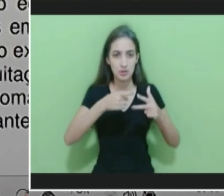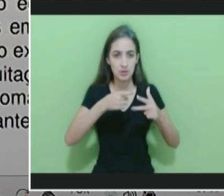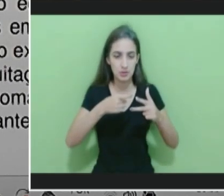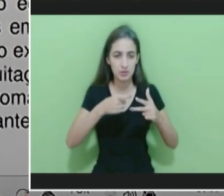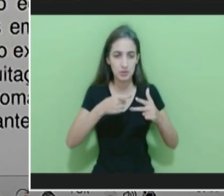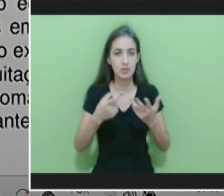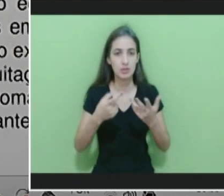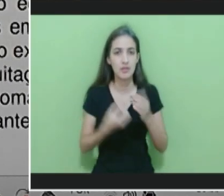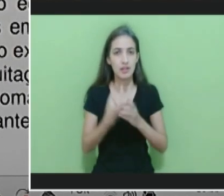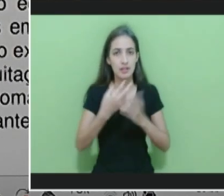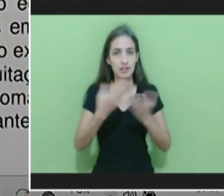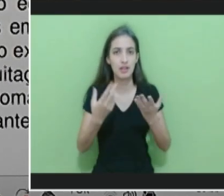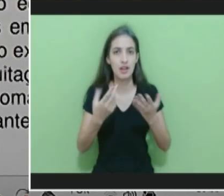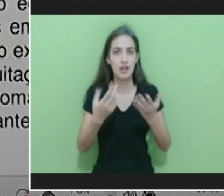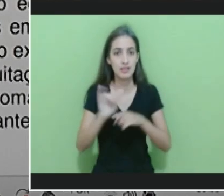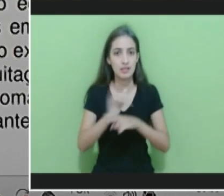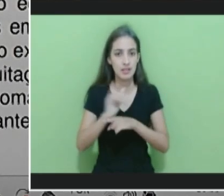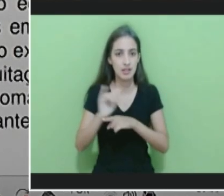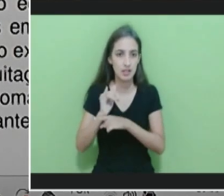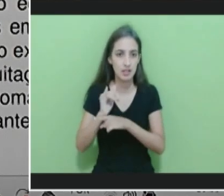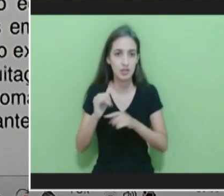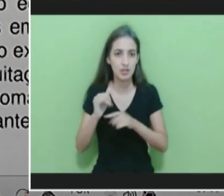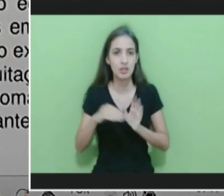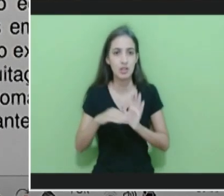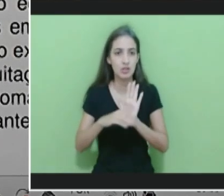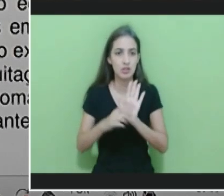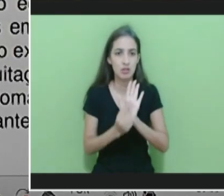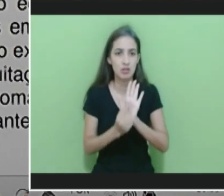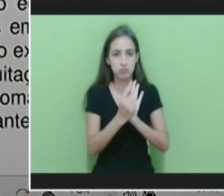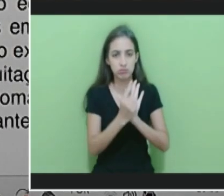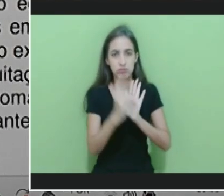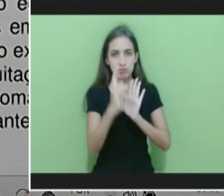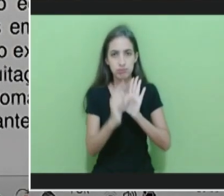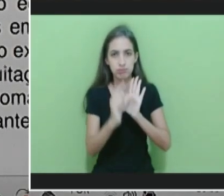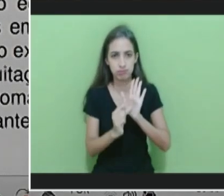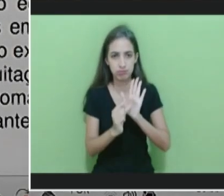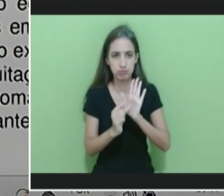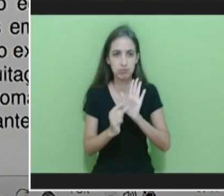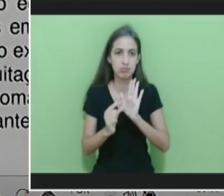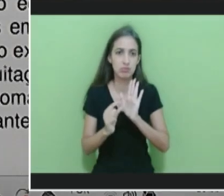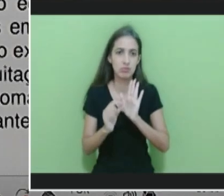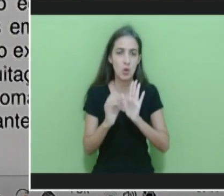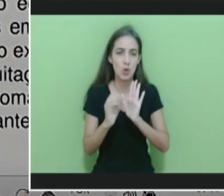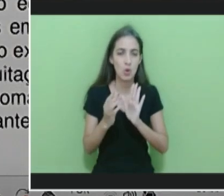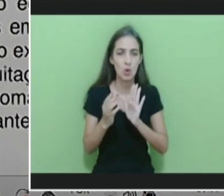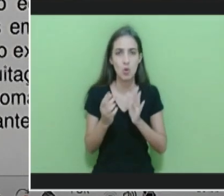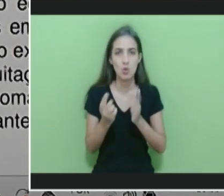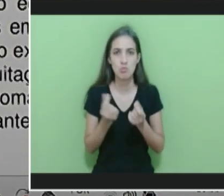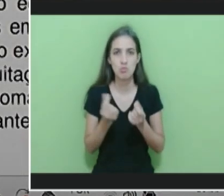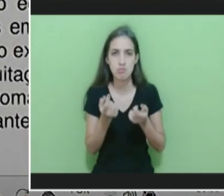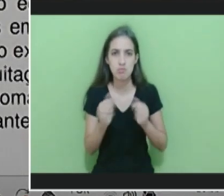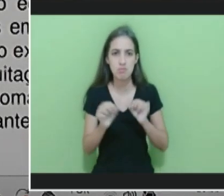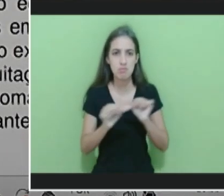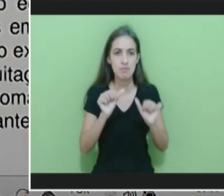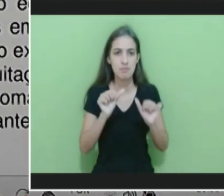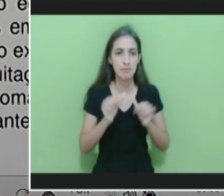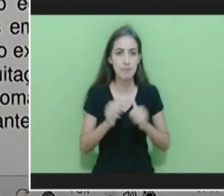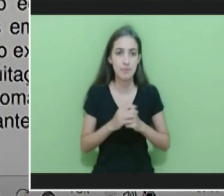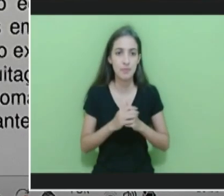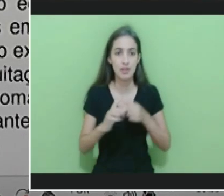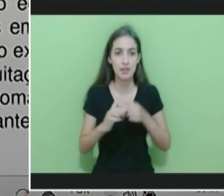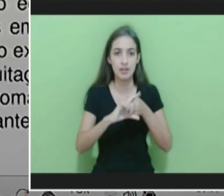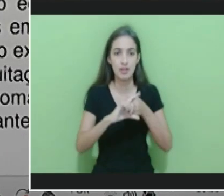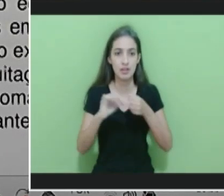medidas para redução da execução orçamentária e da movimentação financeira. Parágrafo 2º. Constará